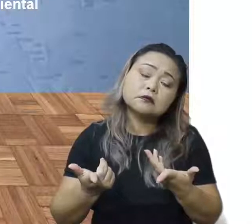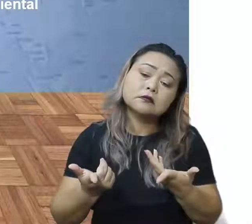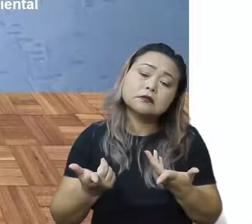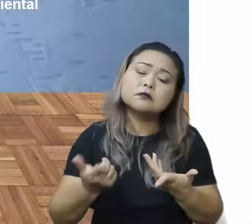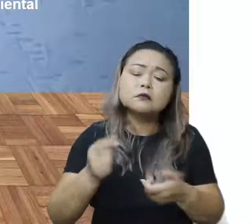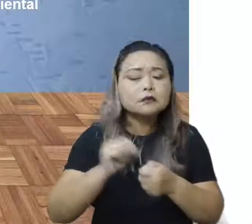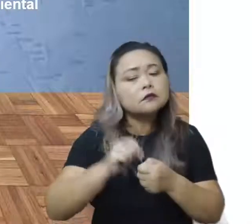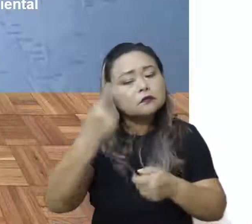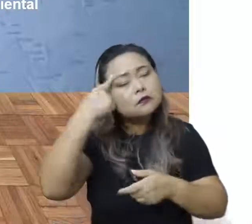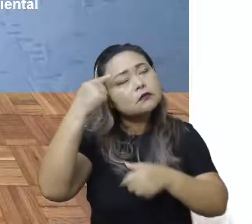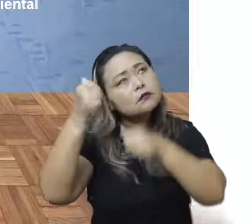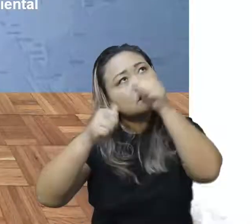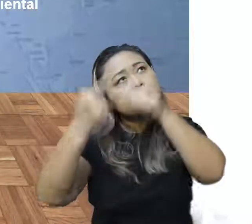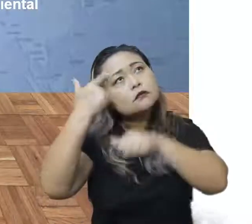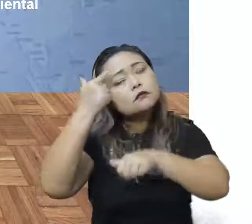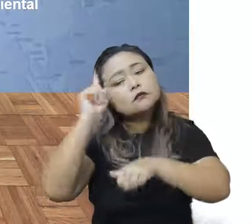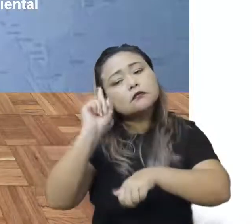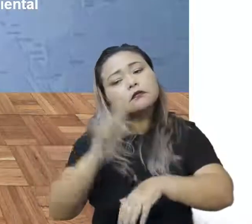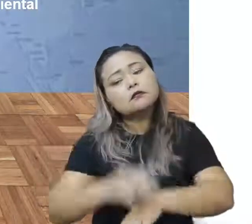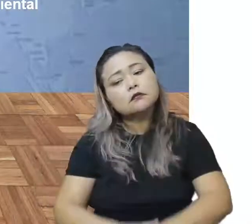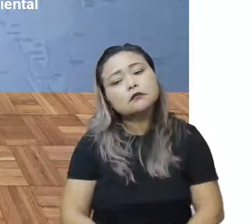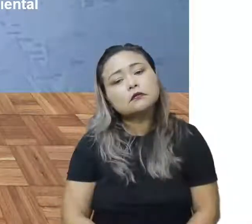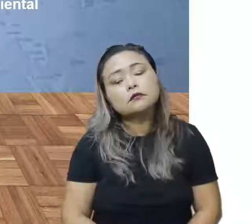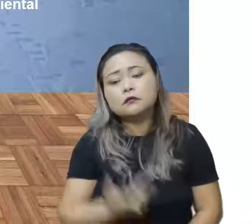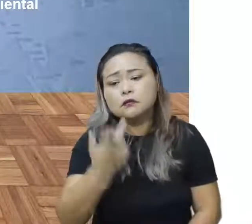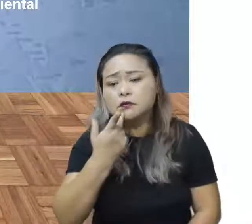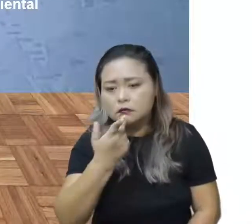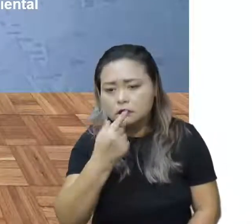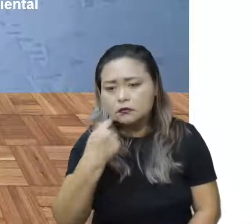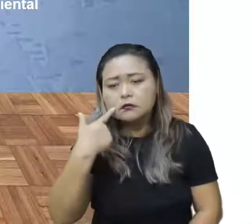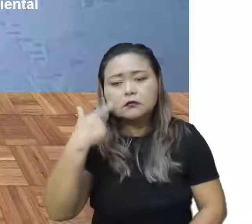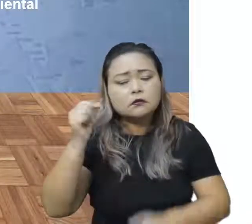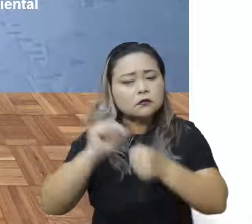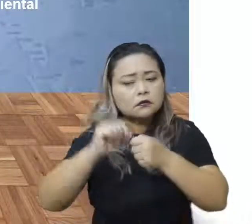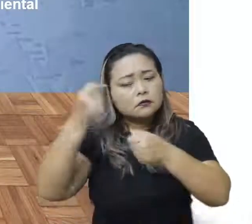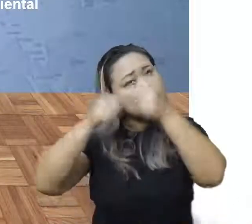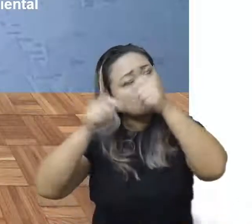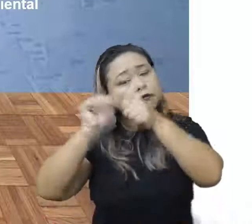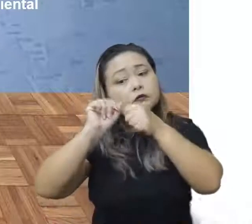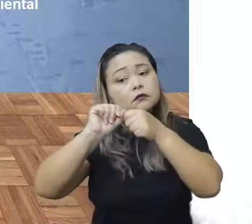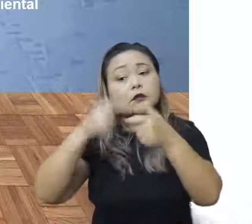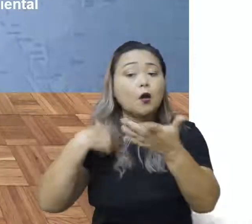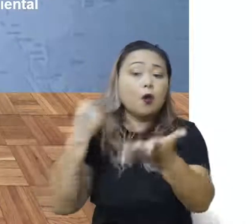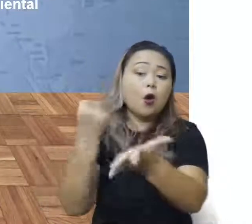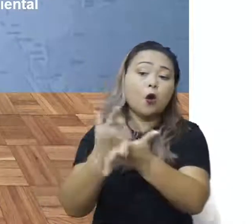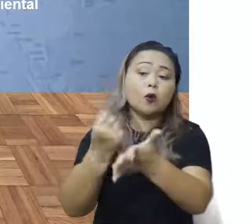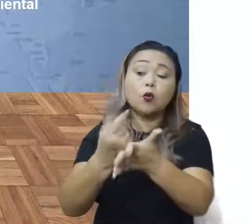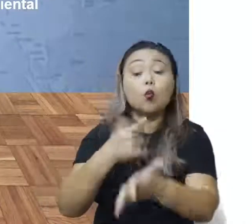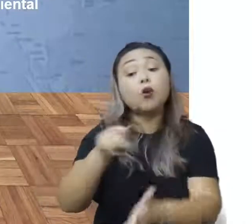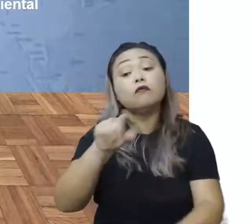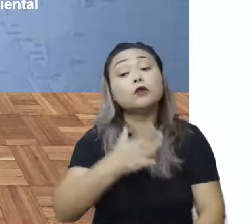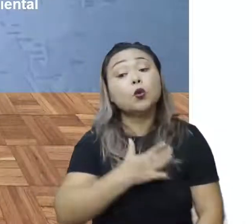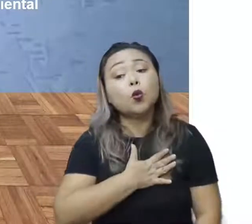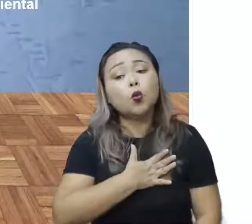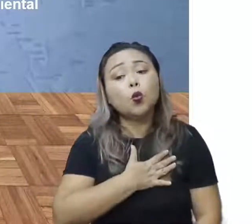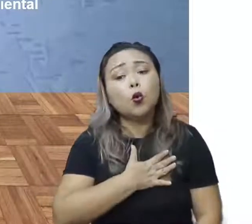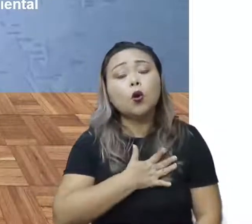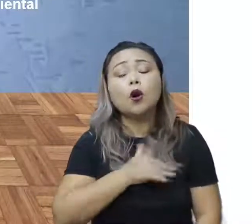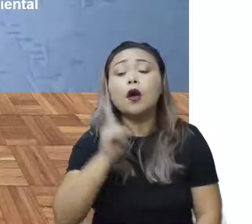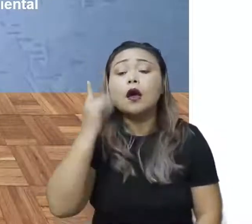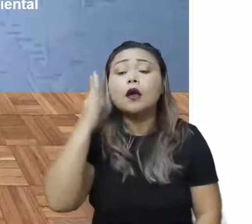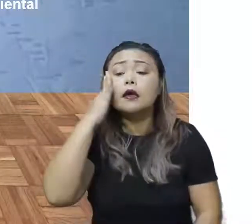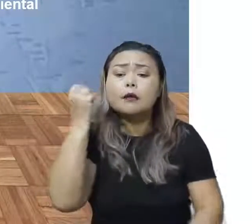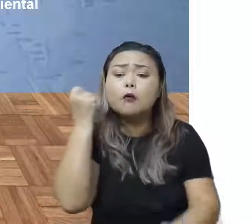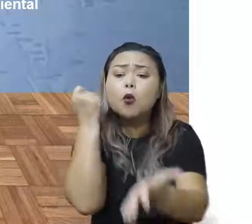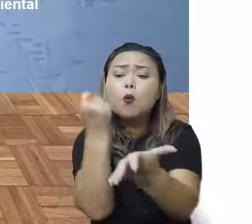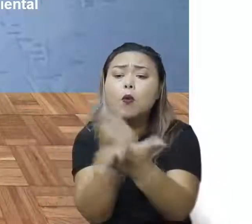Faz uma análise. Quando eu peço para fazer uma análise, eu não estou pedindo para ninguém deixar de comprar o que você gosta, mas que saiba